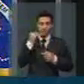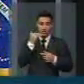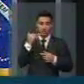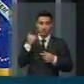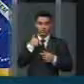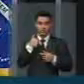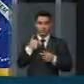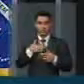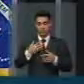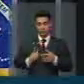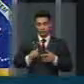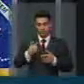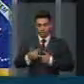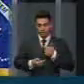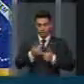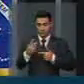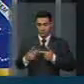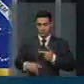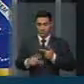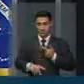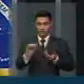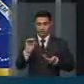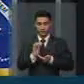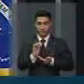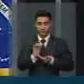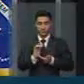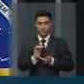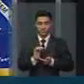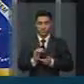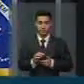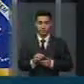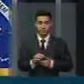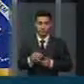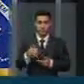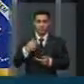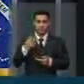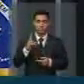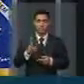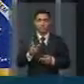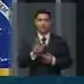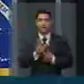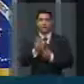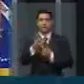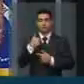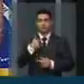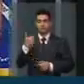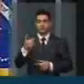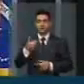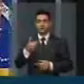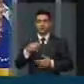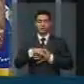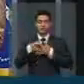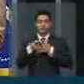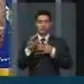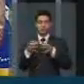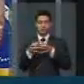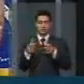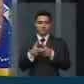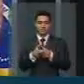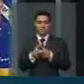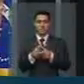trajetória na Câmara dos Deputados, sempre apontei como vice-líder da minoria, como vice-líder do